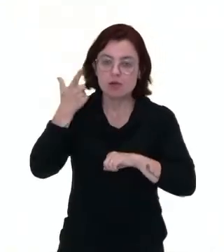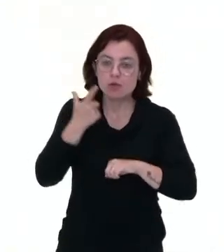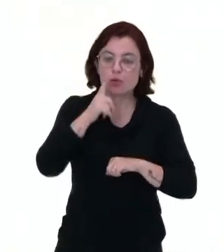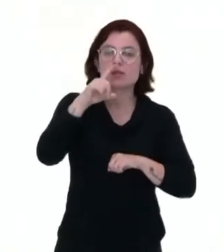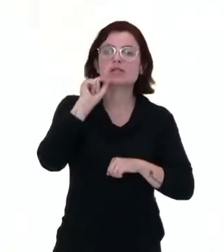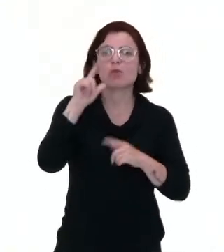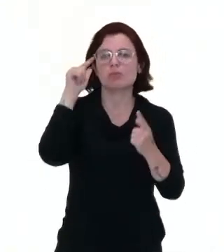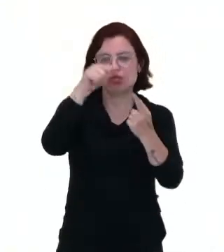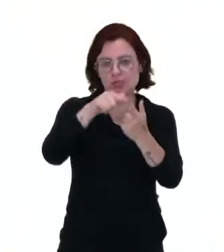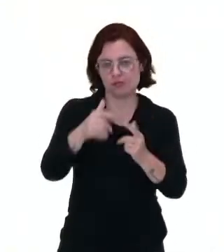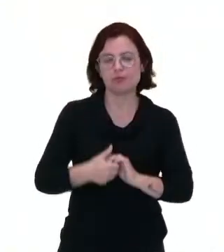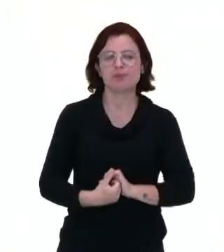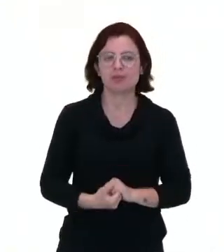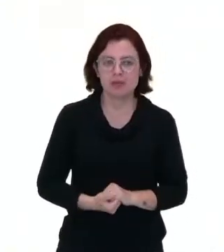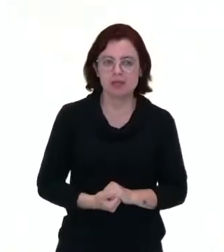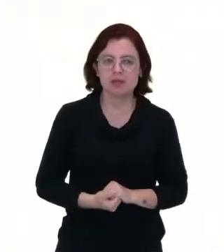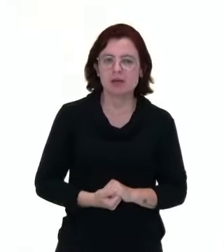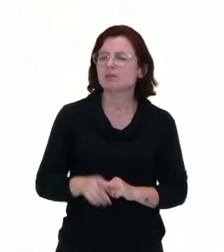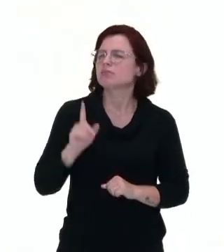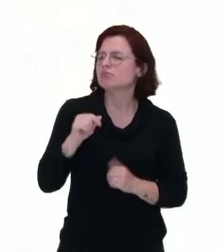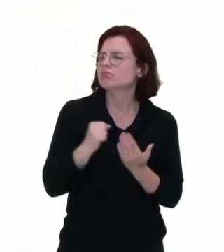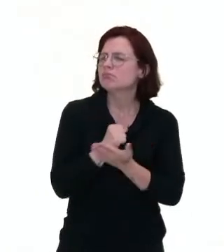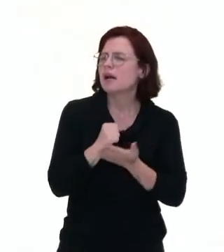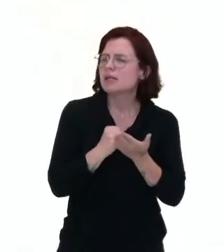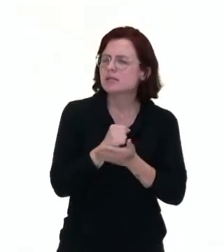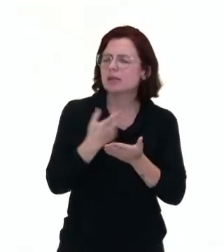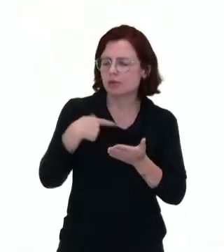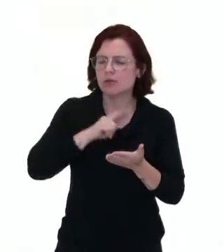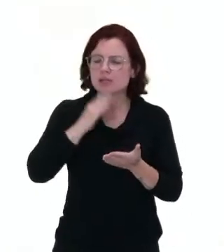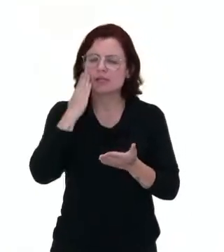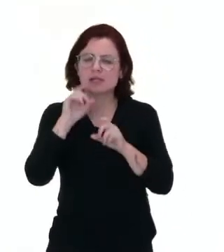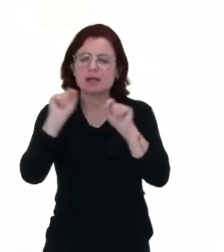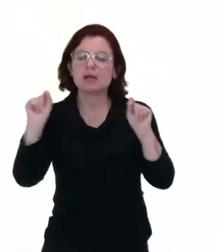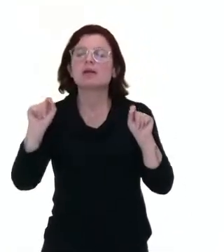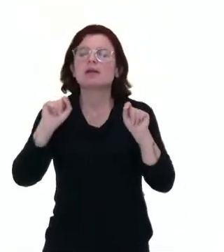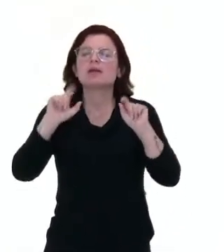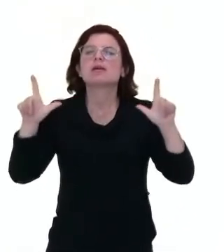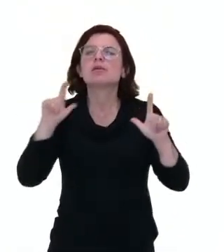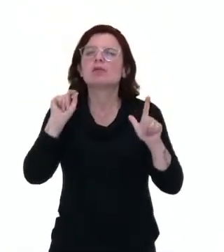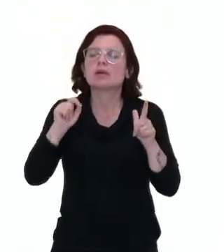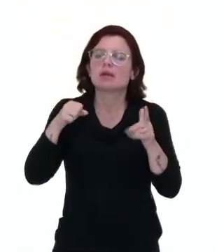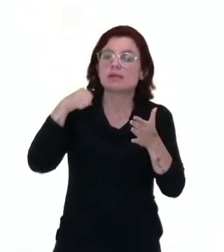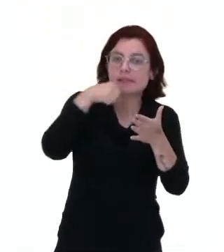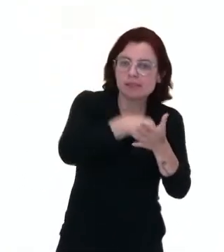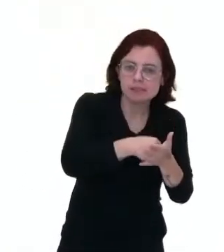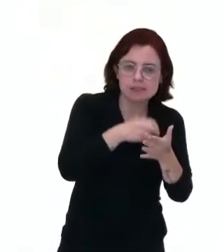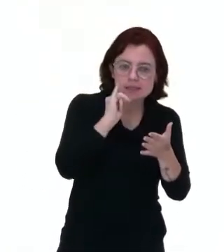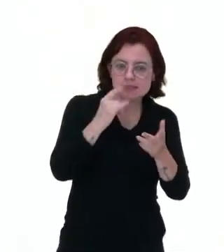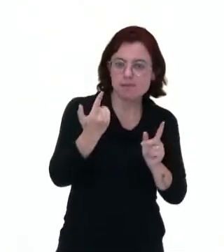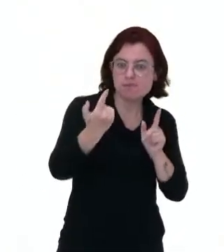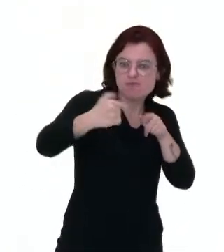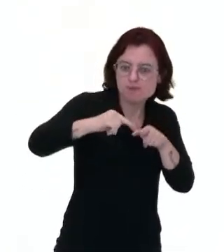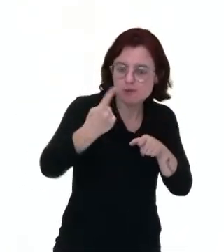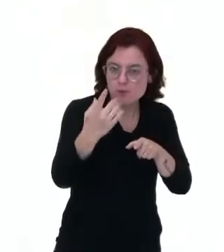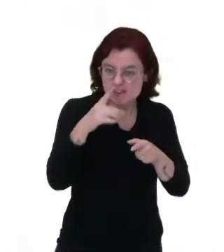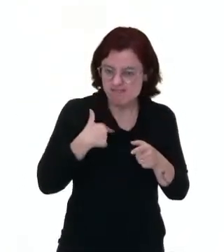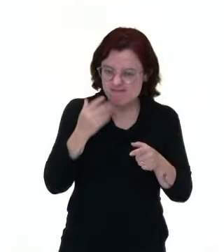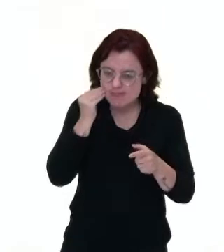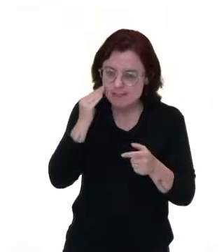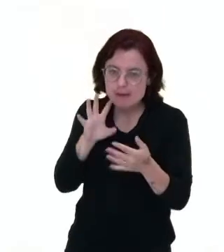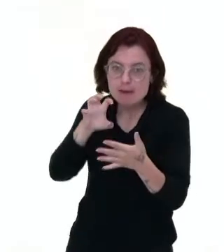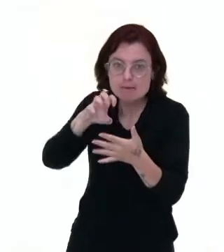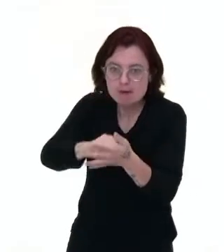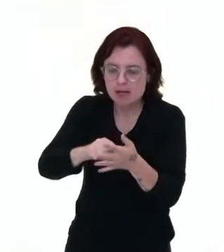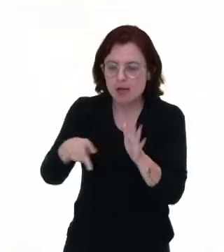seus objetivos. Basicamente, entende-se por ataque quando uma peça ameaça capturar uma outra